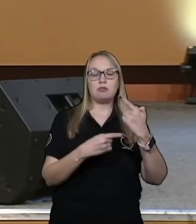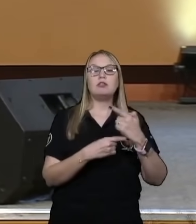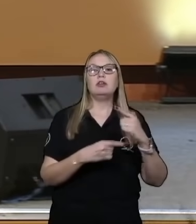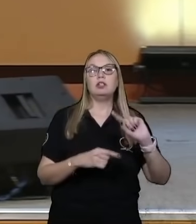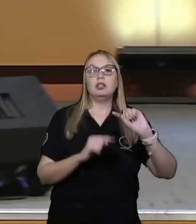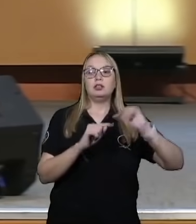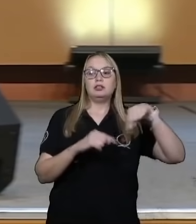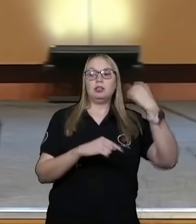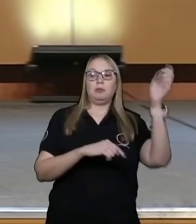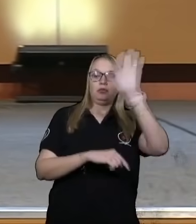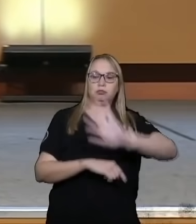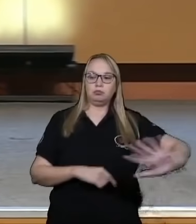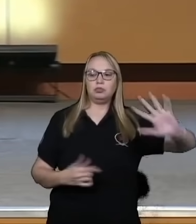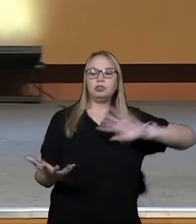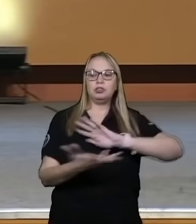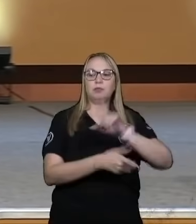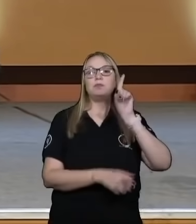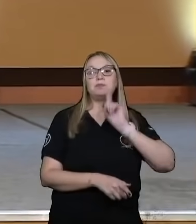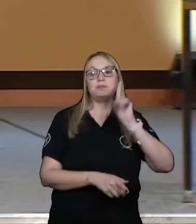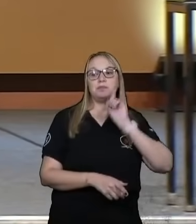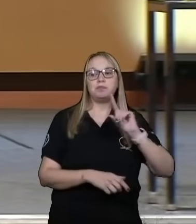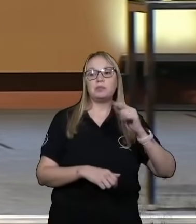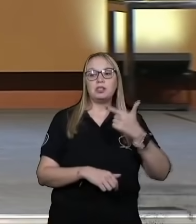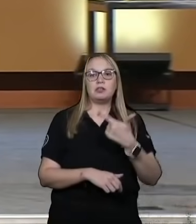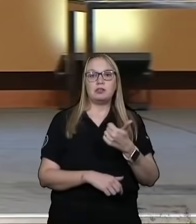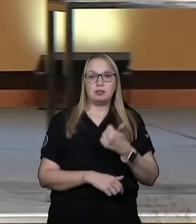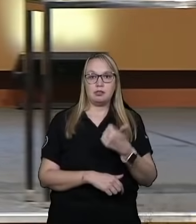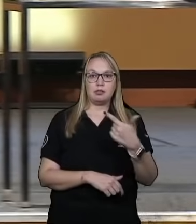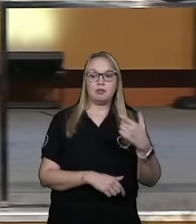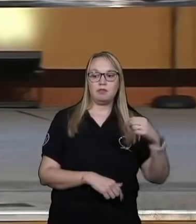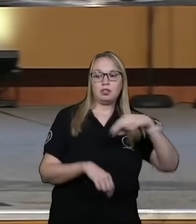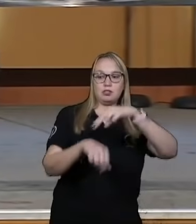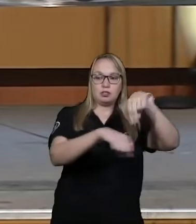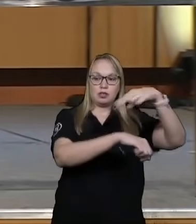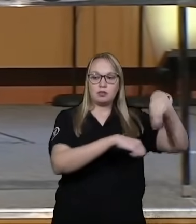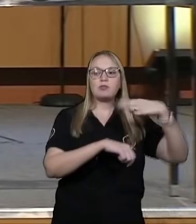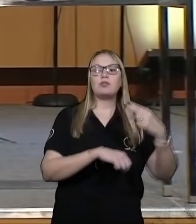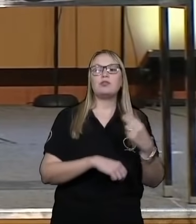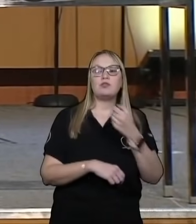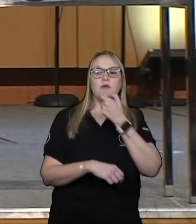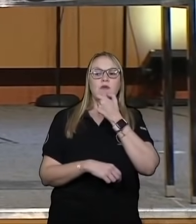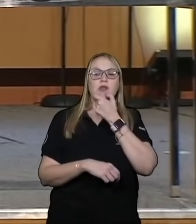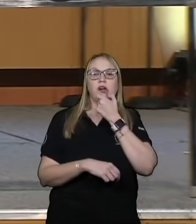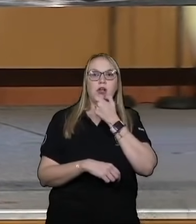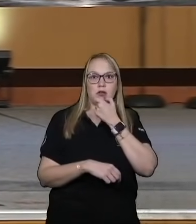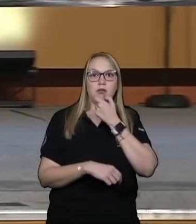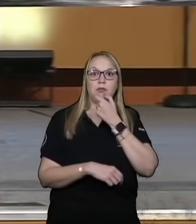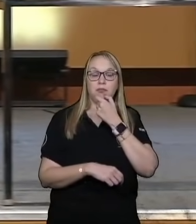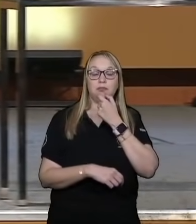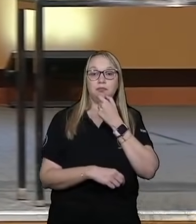a partir dos Estados Unidos para 120 Nações do mundo com programa dublado em inglês